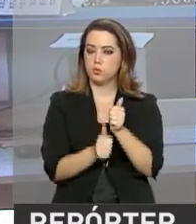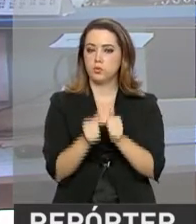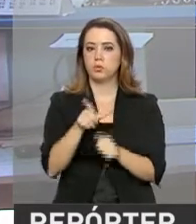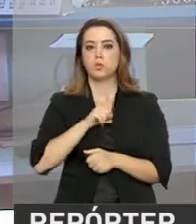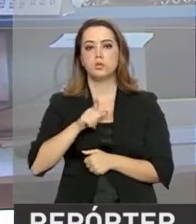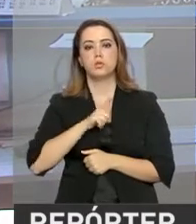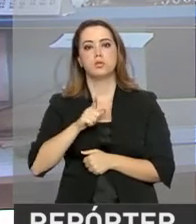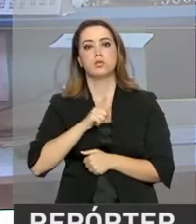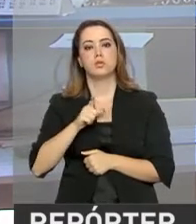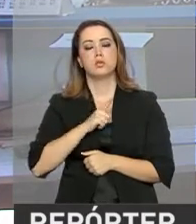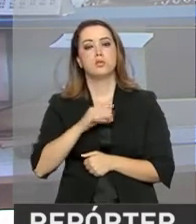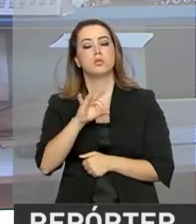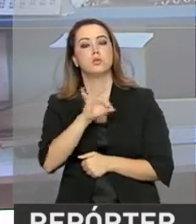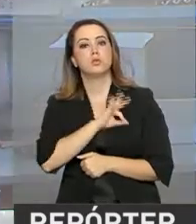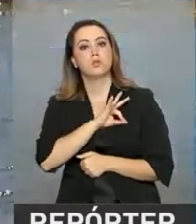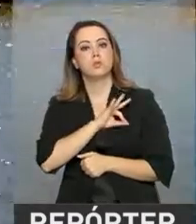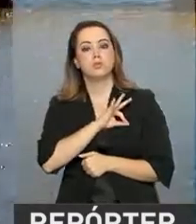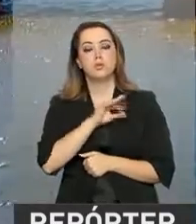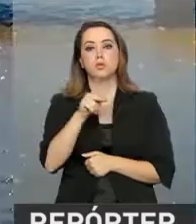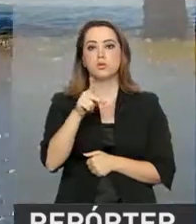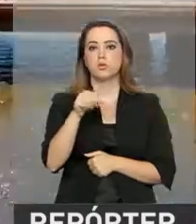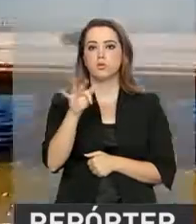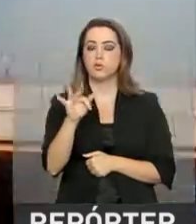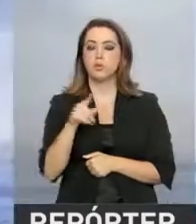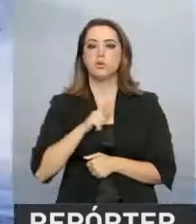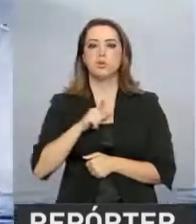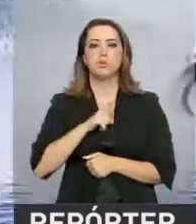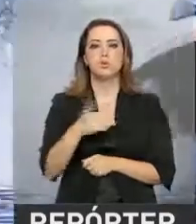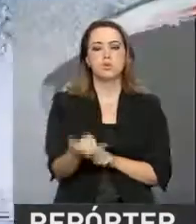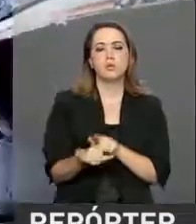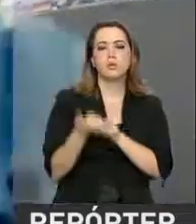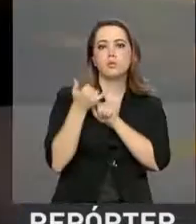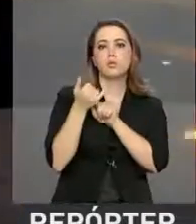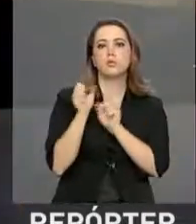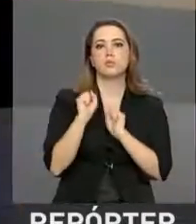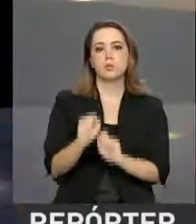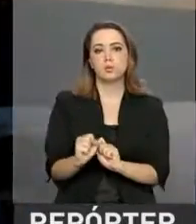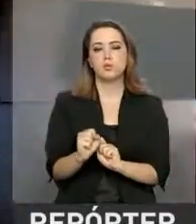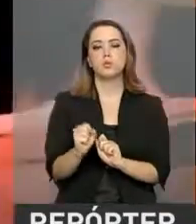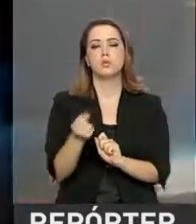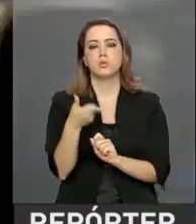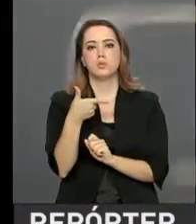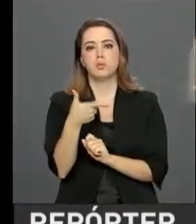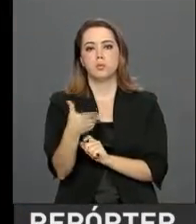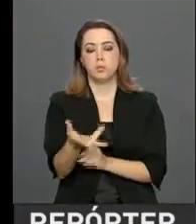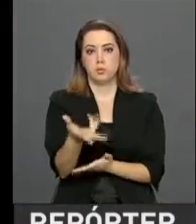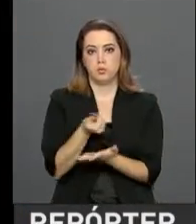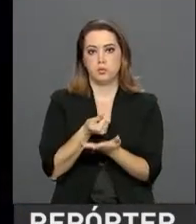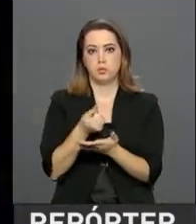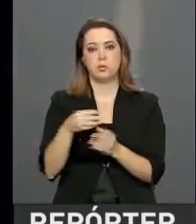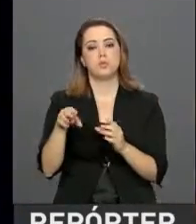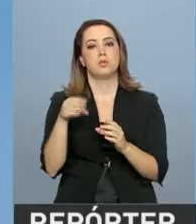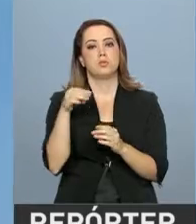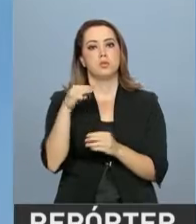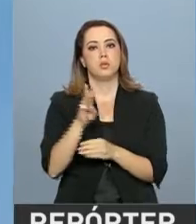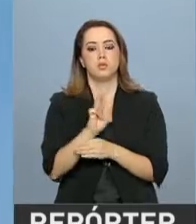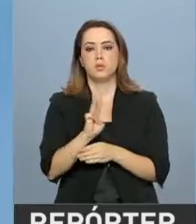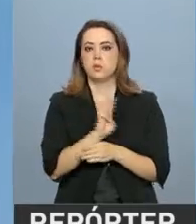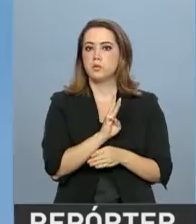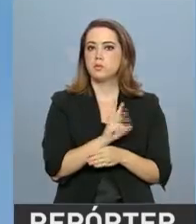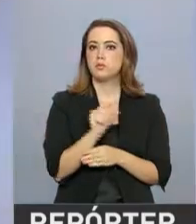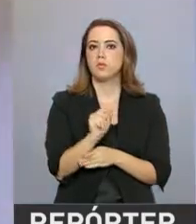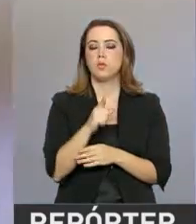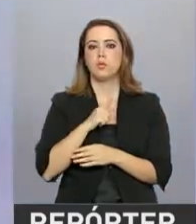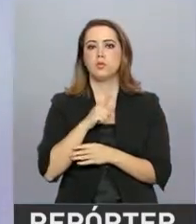polícia militar já está funcionando um número para receber ligações e mensagens via o whatsapp com o atendimento